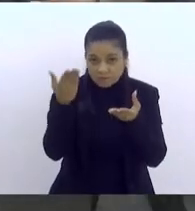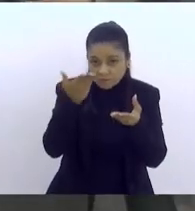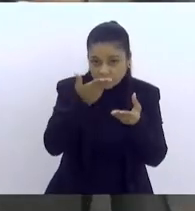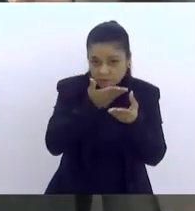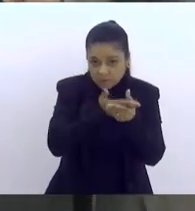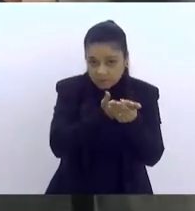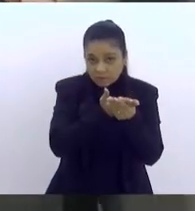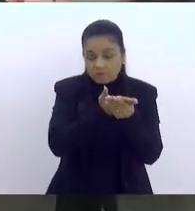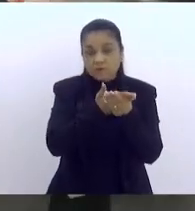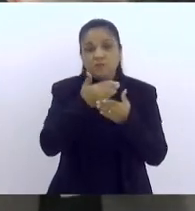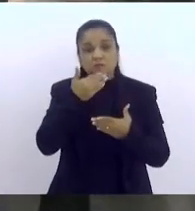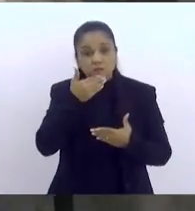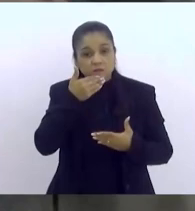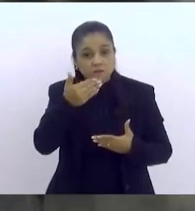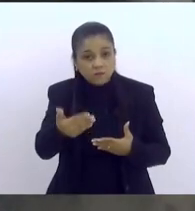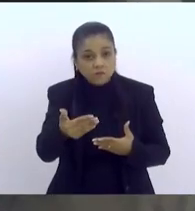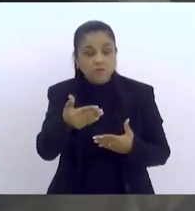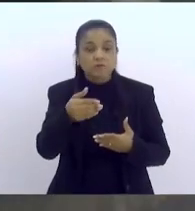e solicita